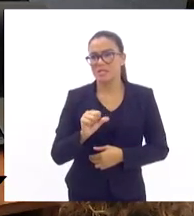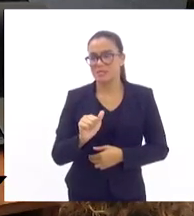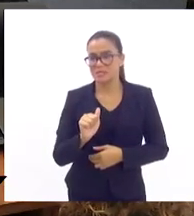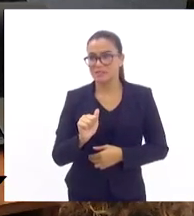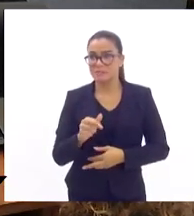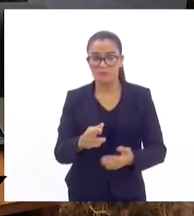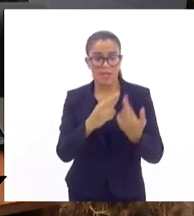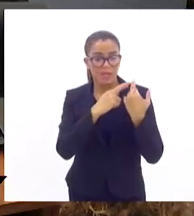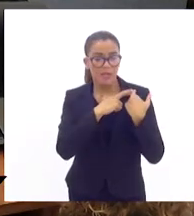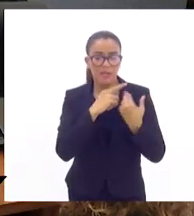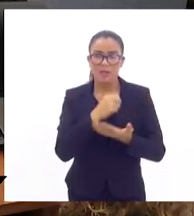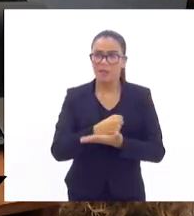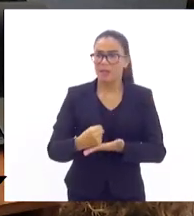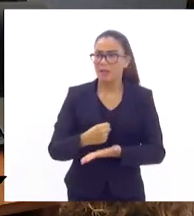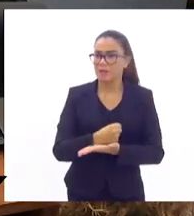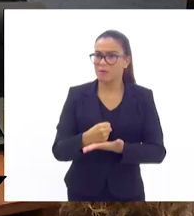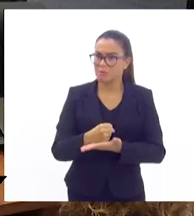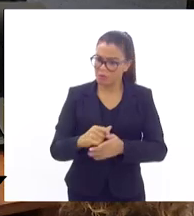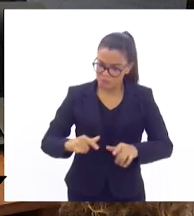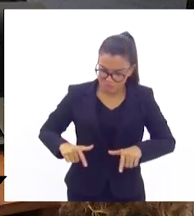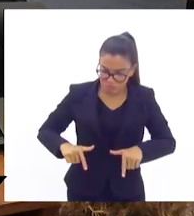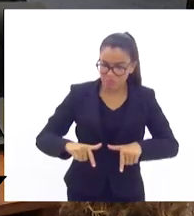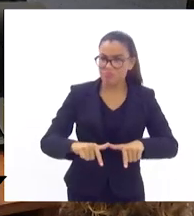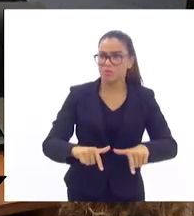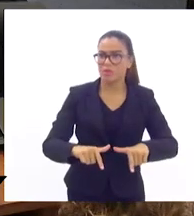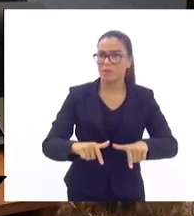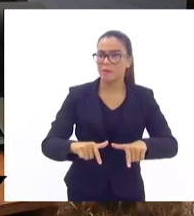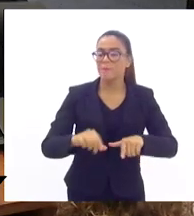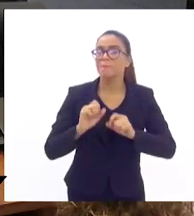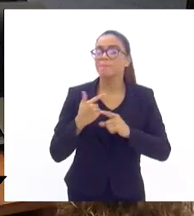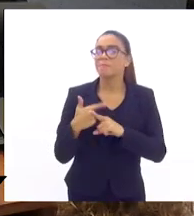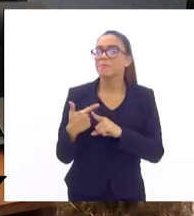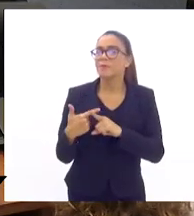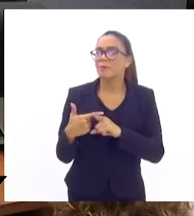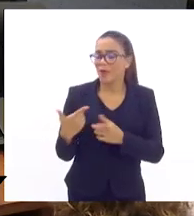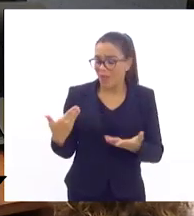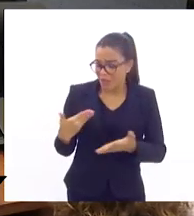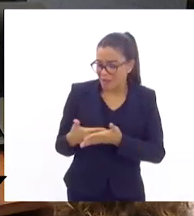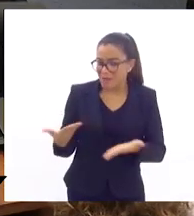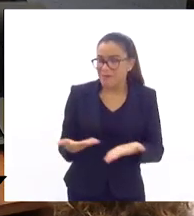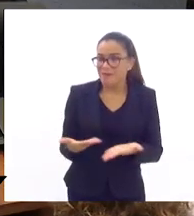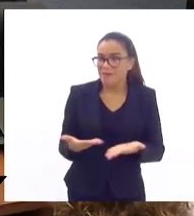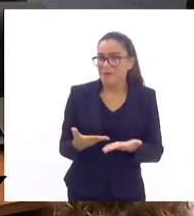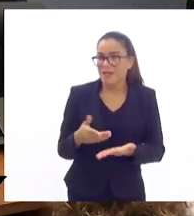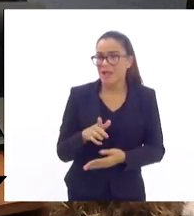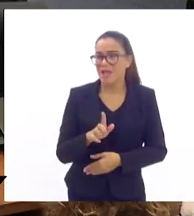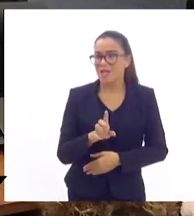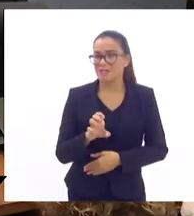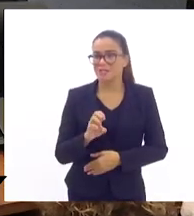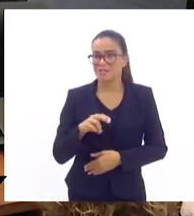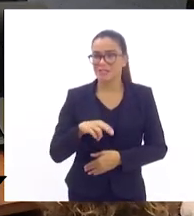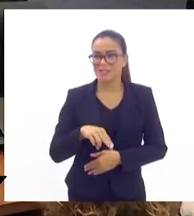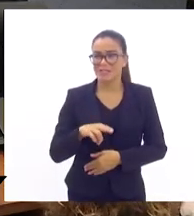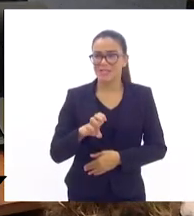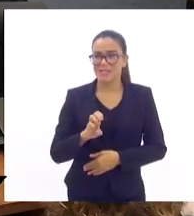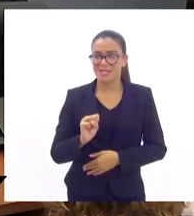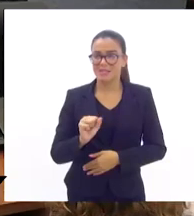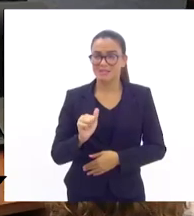contrato, que possa realmente entrar em campo, que possa atuar. Porque até então, Robson, a Genesa, até hoje,